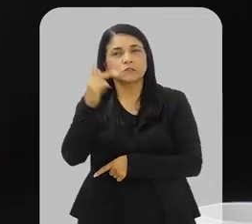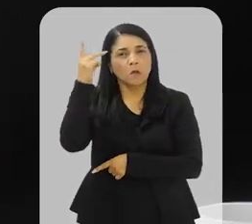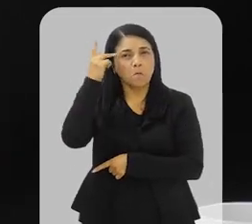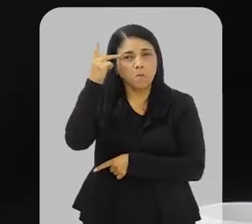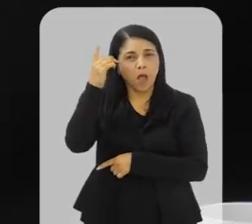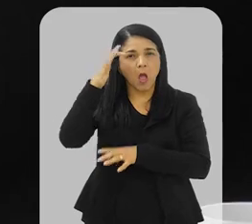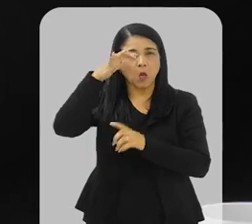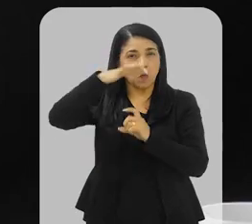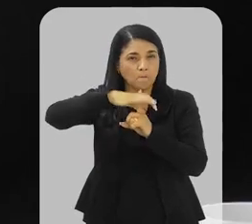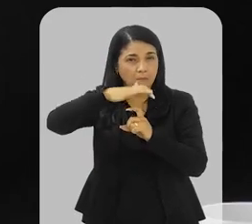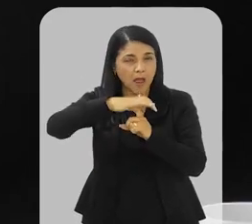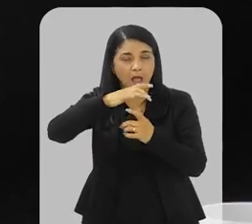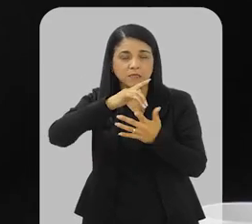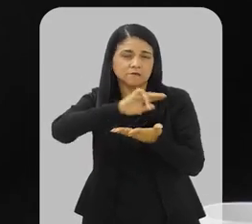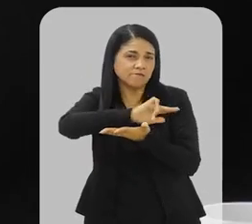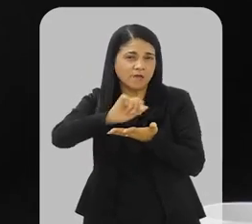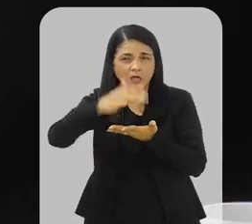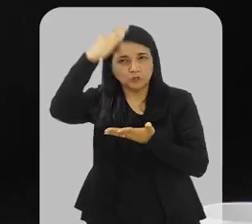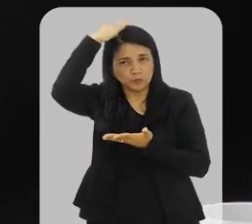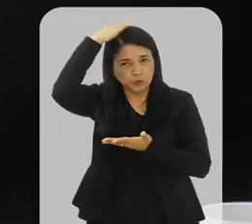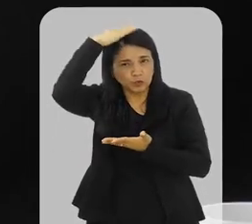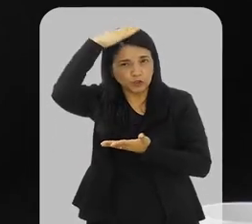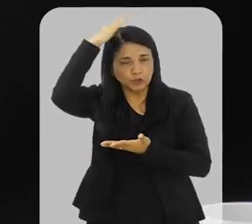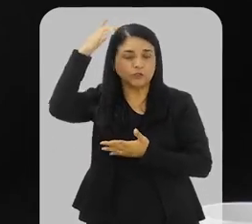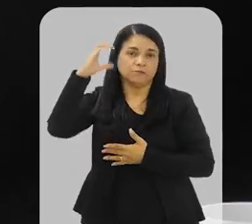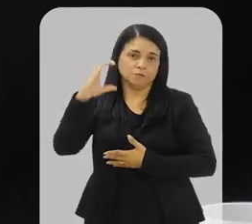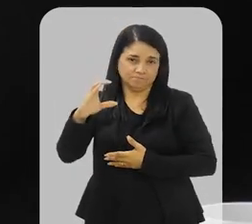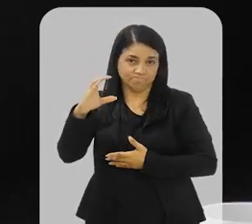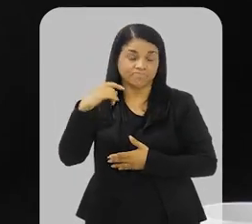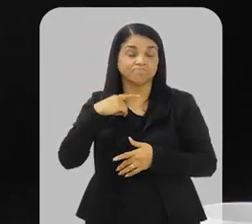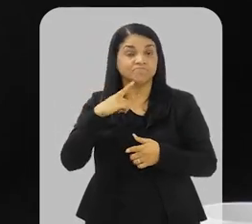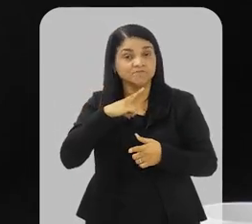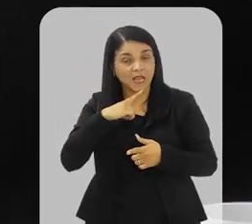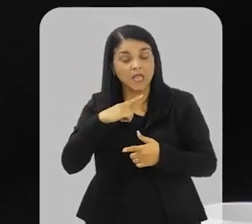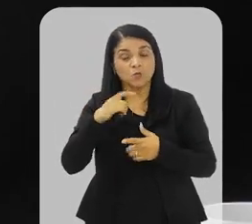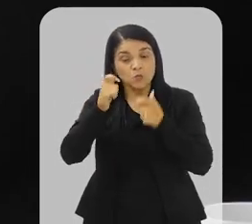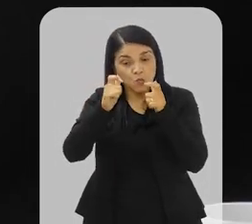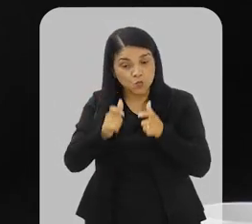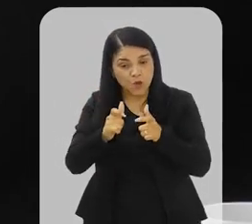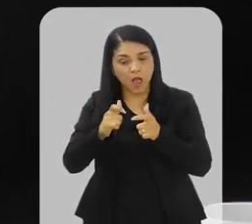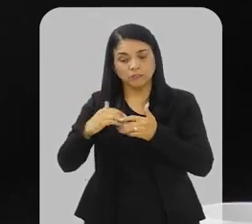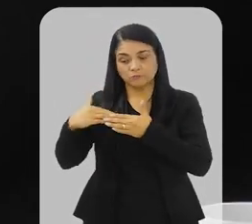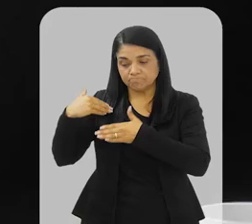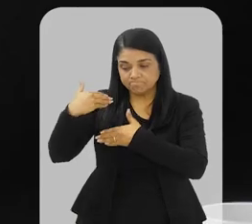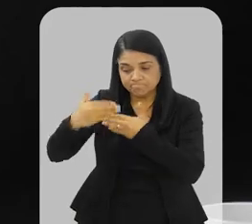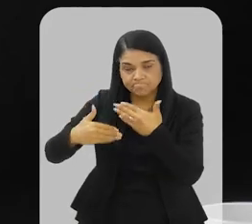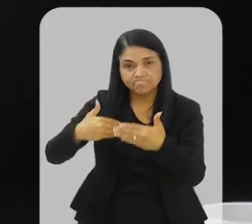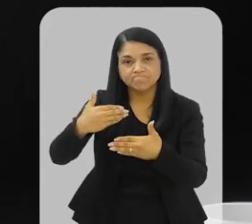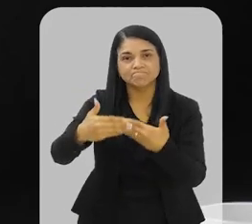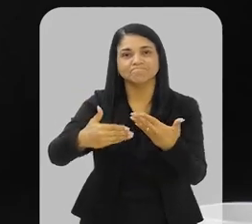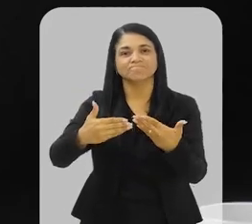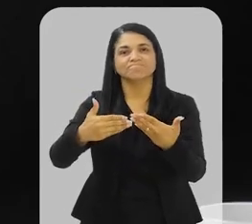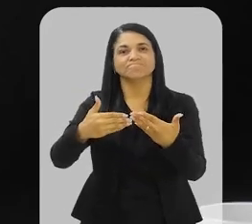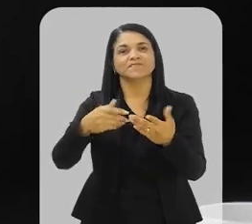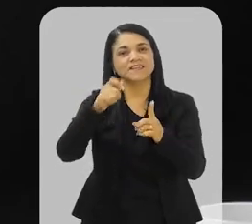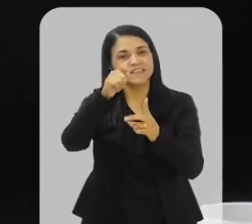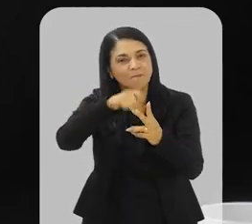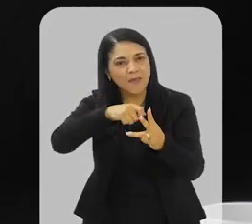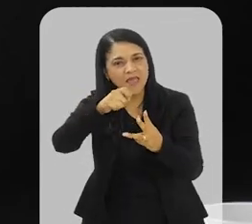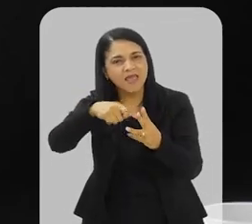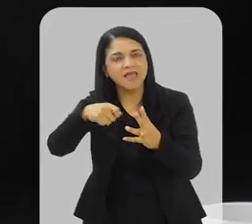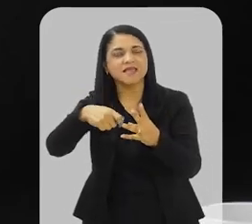Curitiba enfim das praças onde a gente se apresenta Mas ainda é aquele lugar de de construir a sua